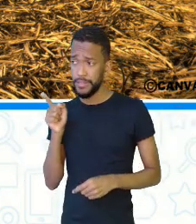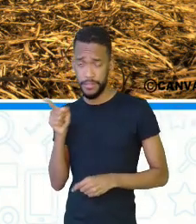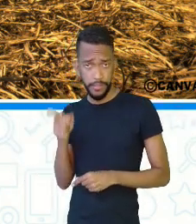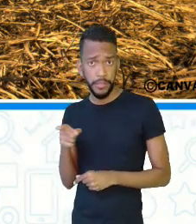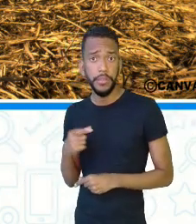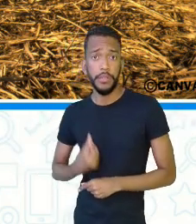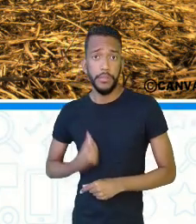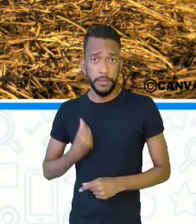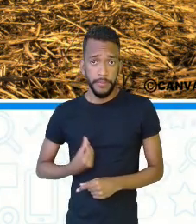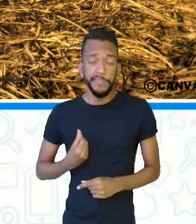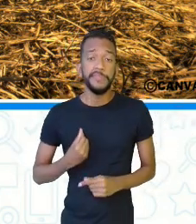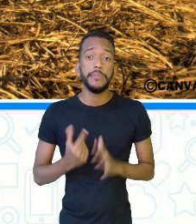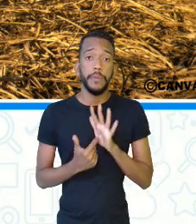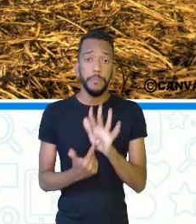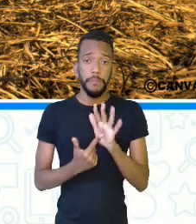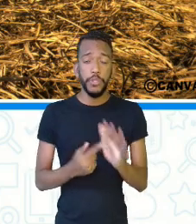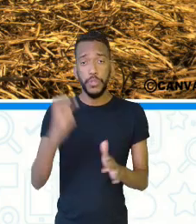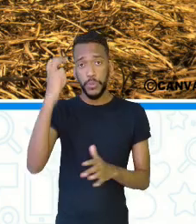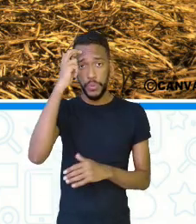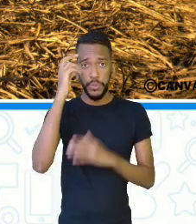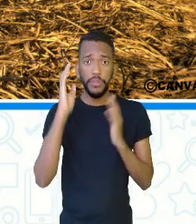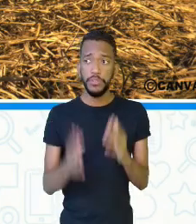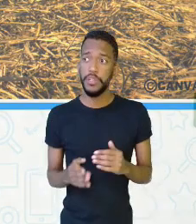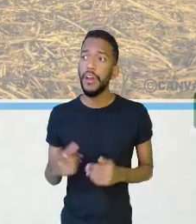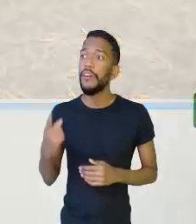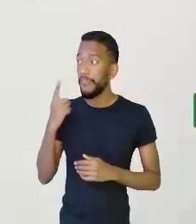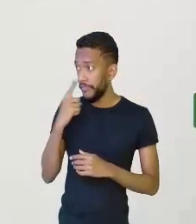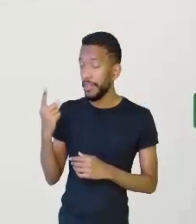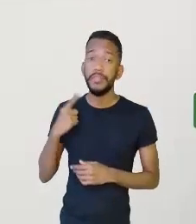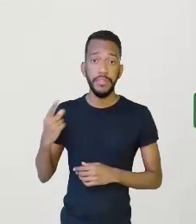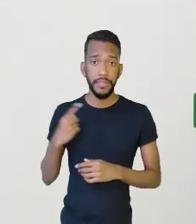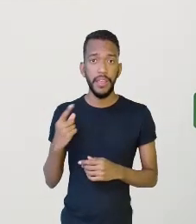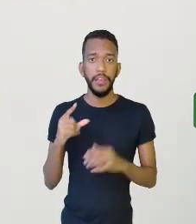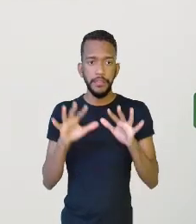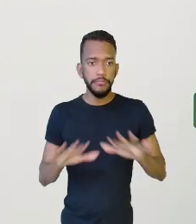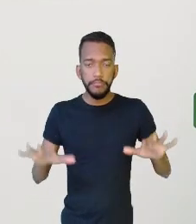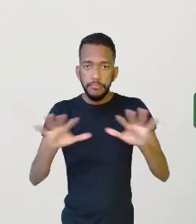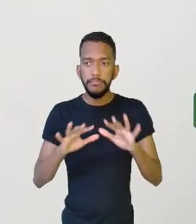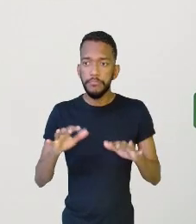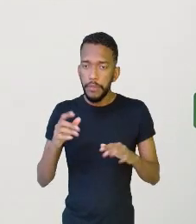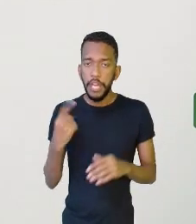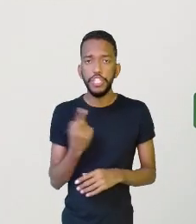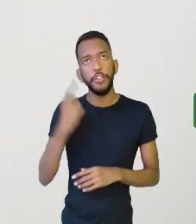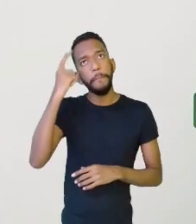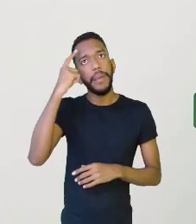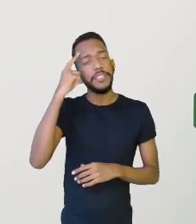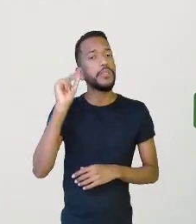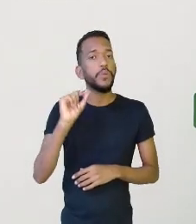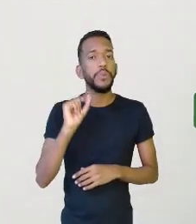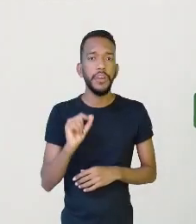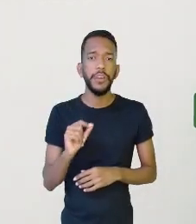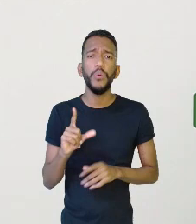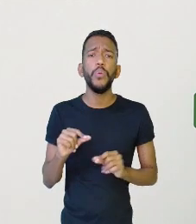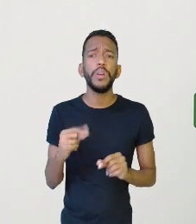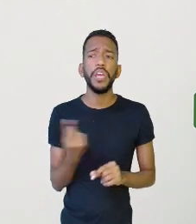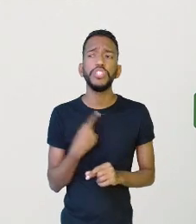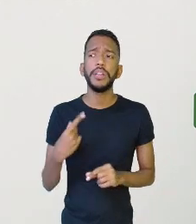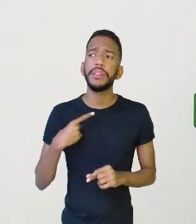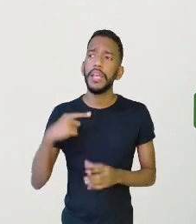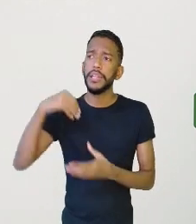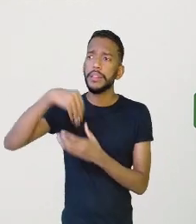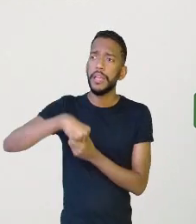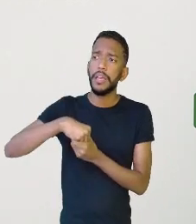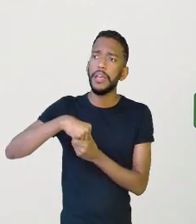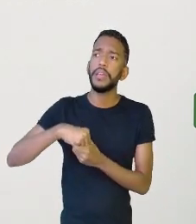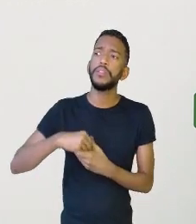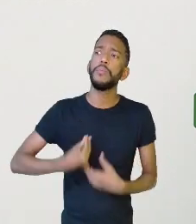sociedade, elementos culturais. Então, quando a gente olha para um cenário como esse e pensa, o que é que nós temos aí também